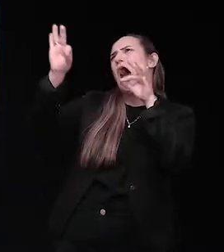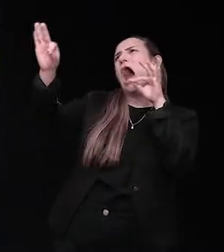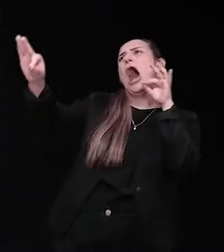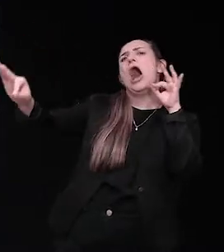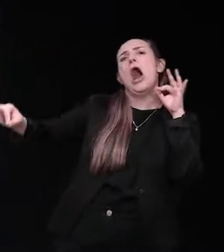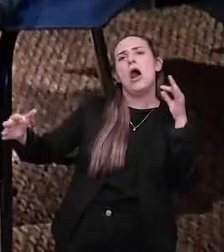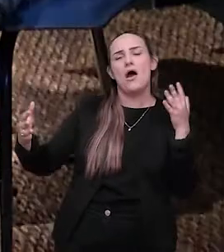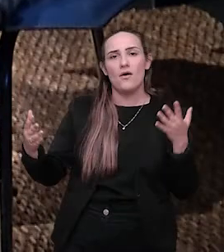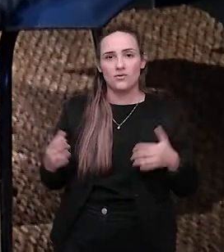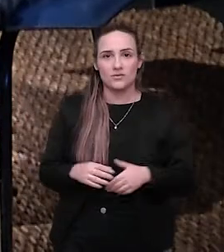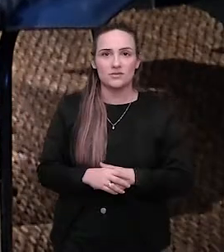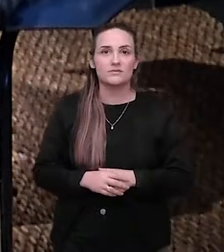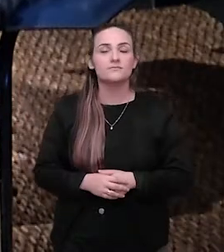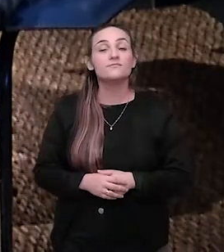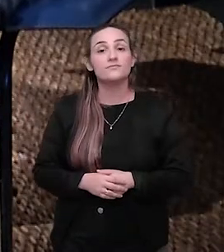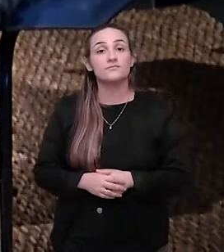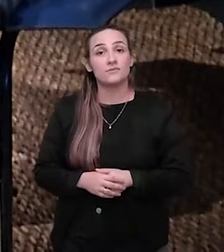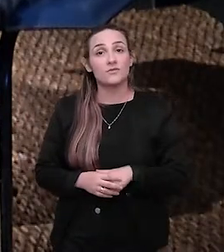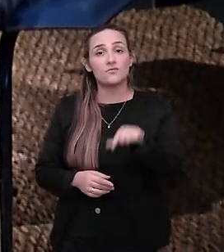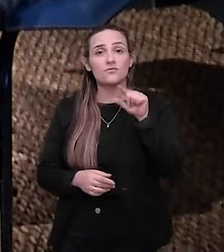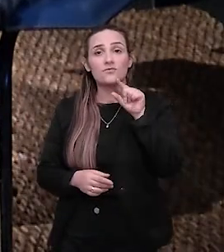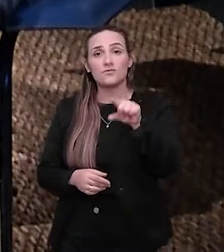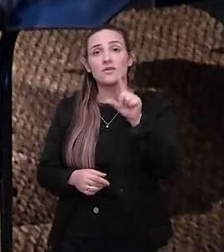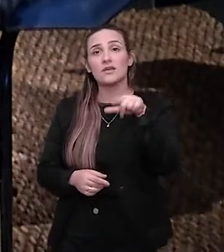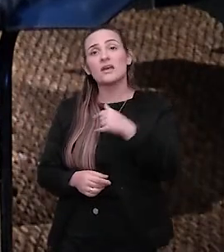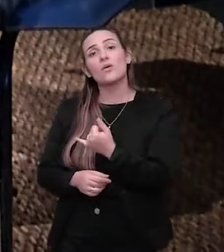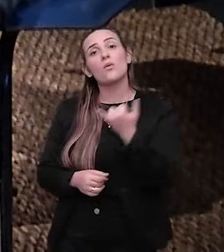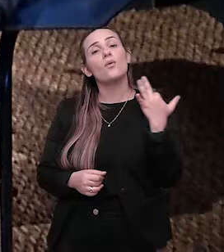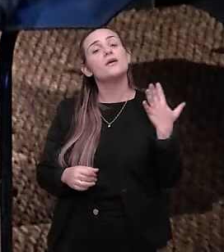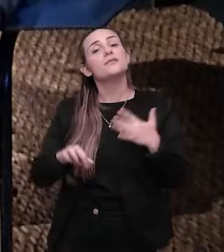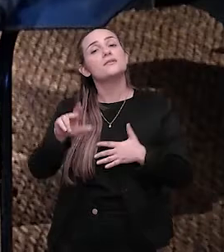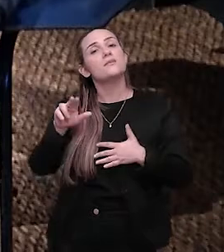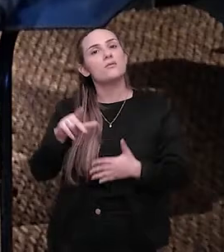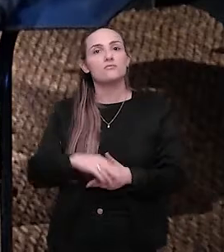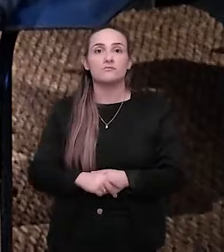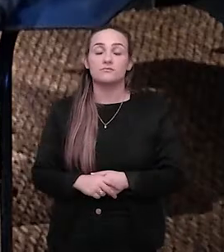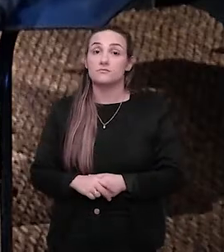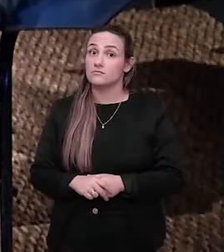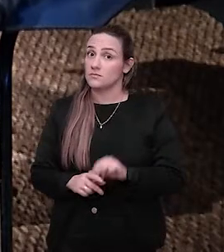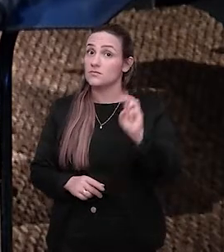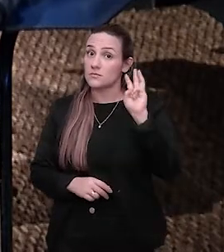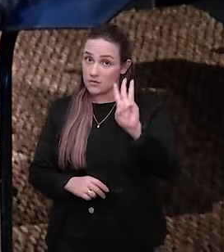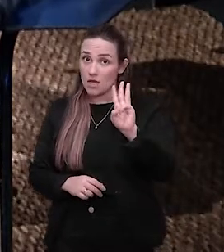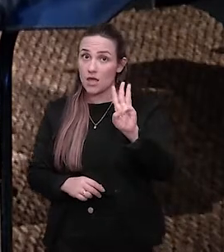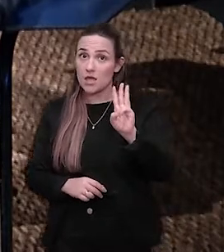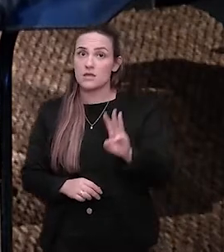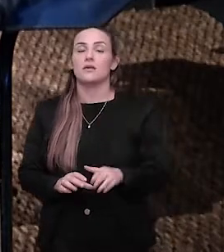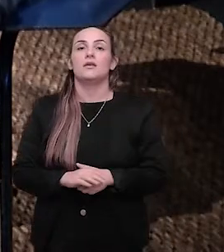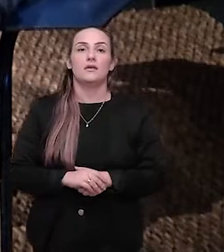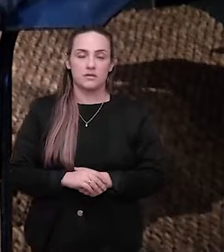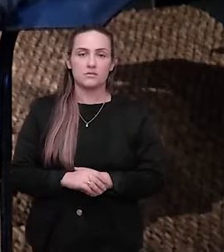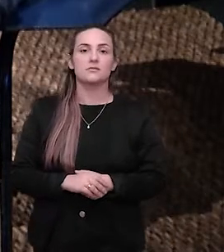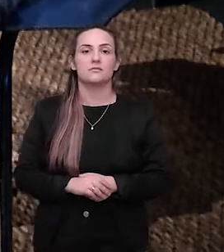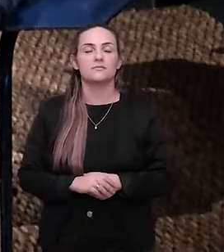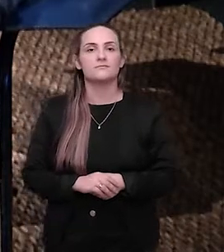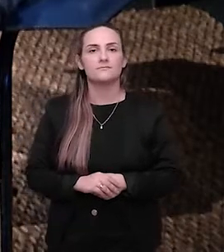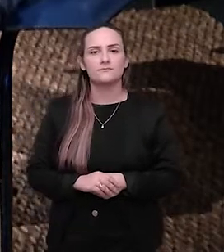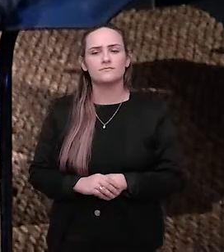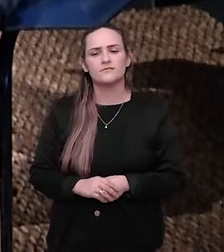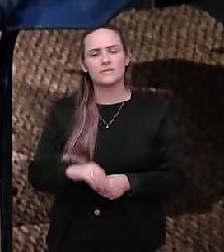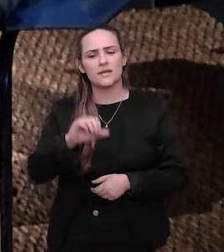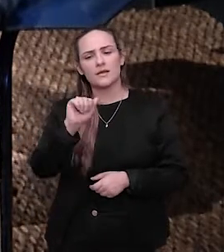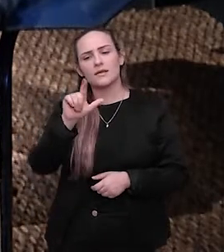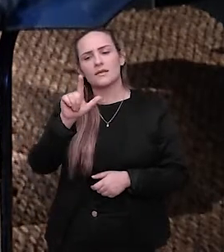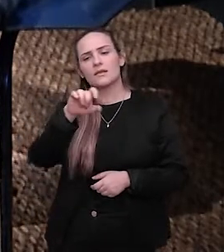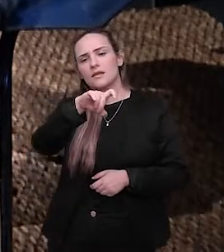cidade. E para a cidade, já está essa expressão, né? Vocês são quantos irmãos, Alexandre? 3 irmãos. 3 irmãos? 3 irmãos. E esse